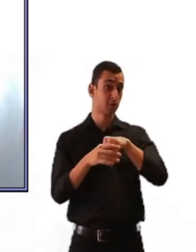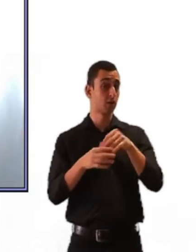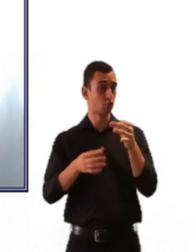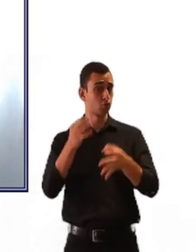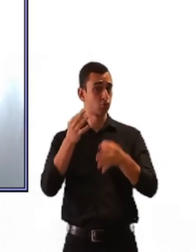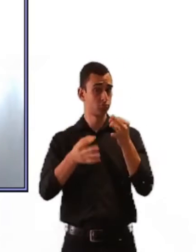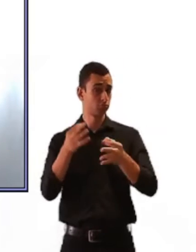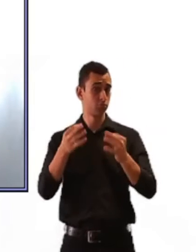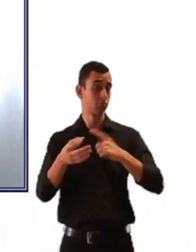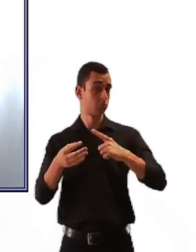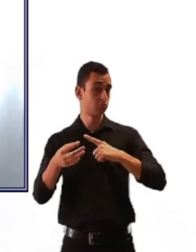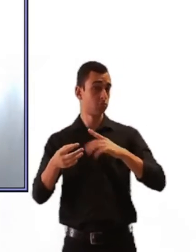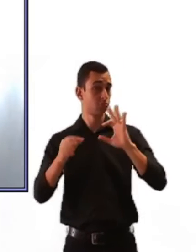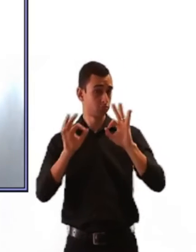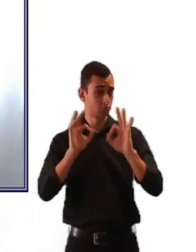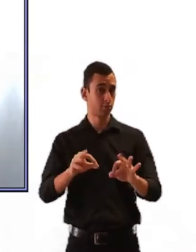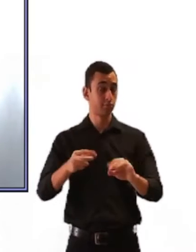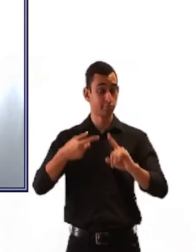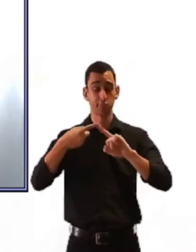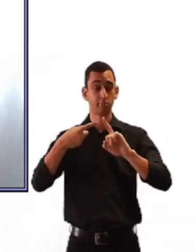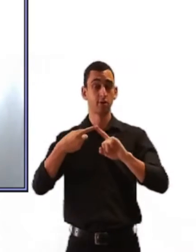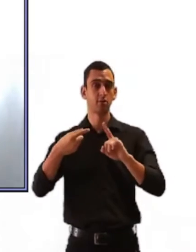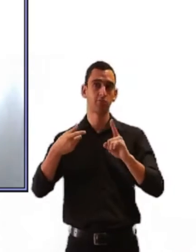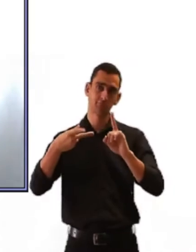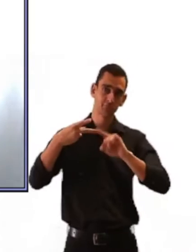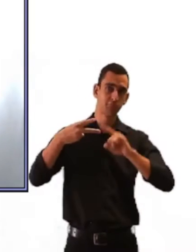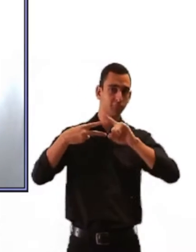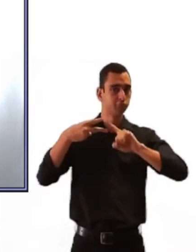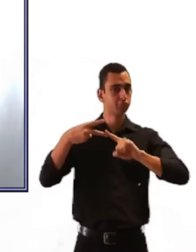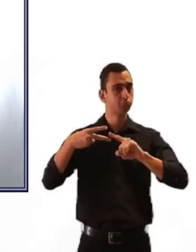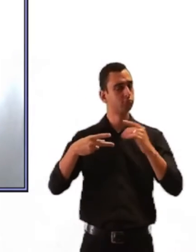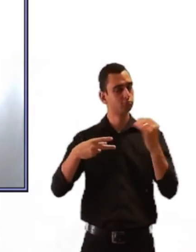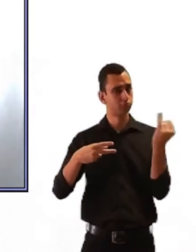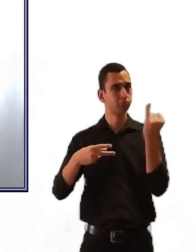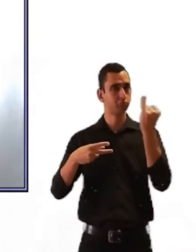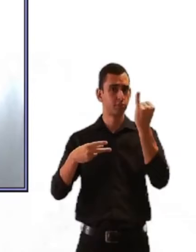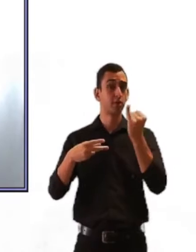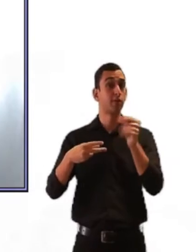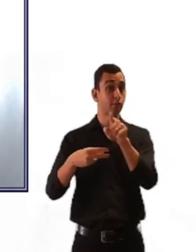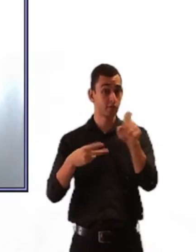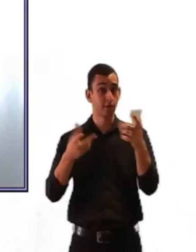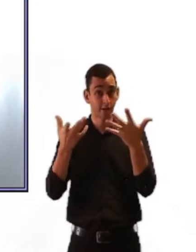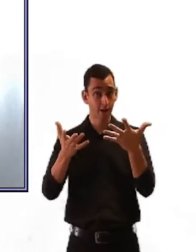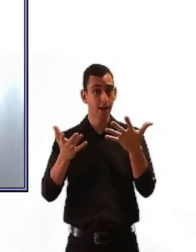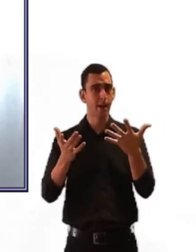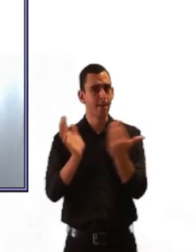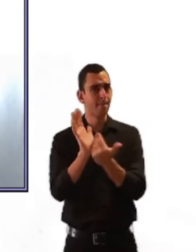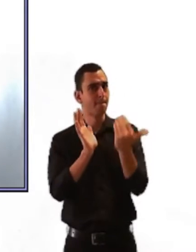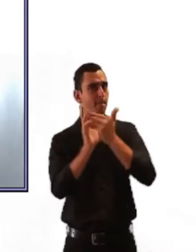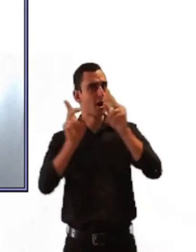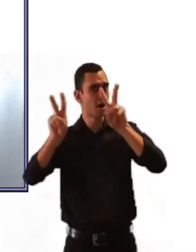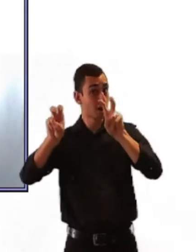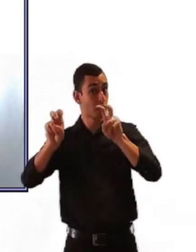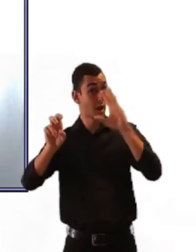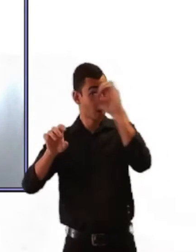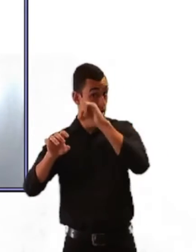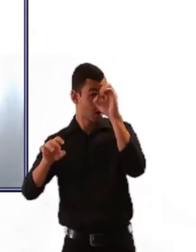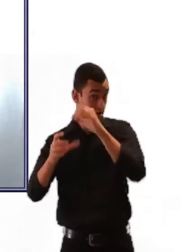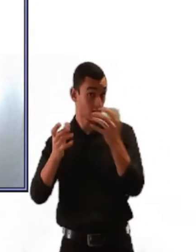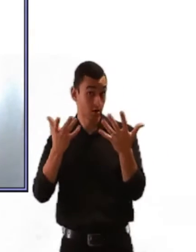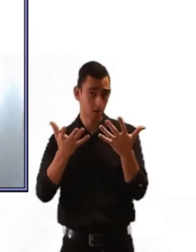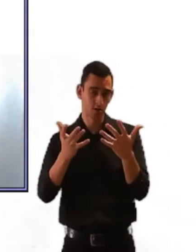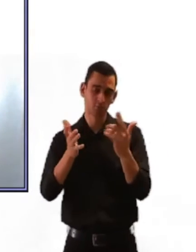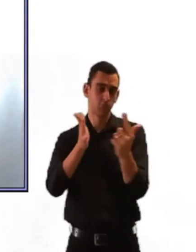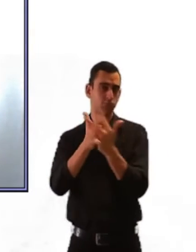judicial. Então, essa obra, quem tiver interesse em se aprofundar sobre o tema, é muito interessante. Eu trouxe para vocês aqui a